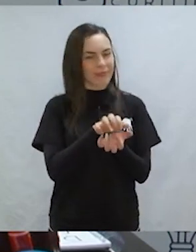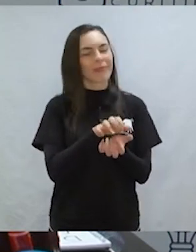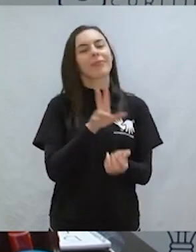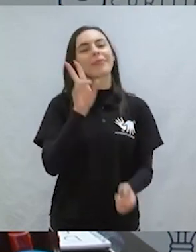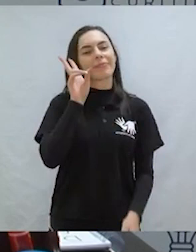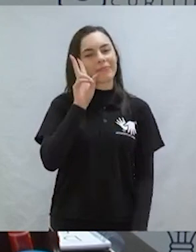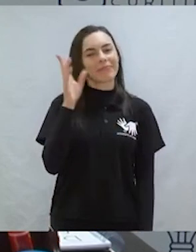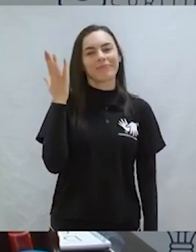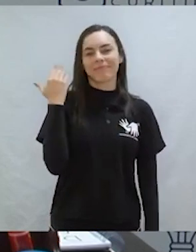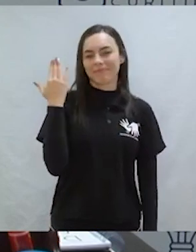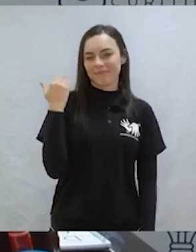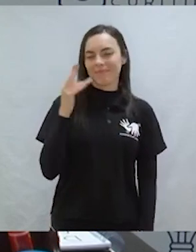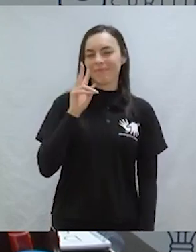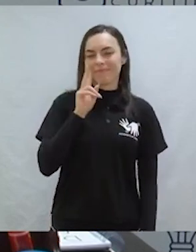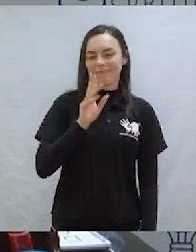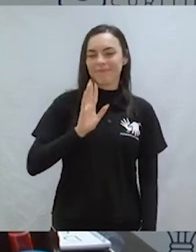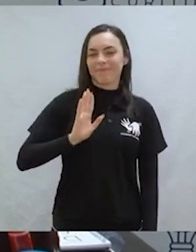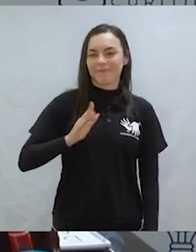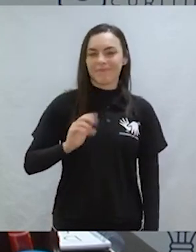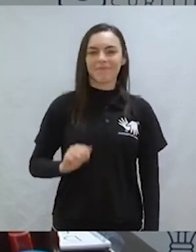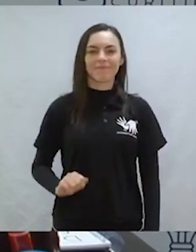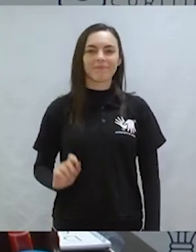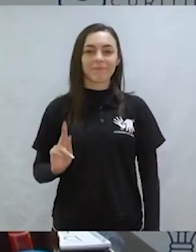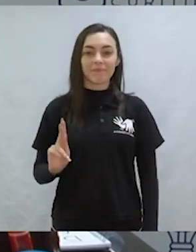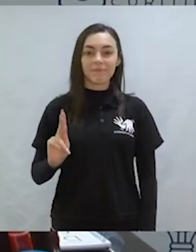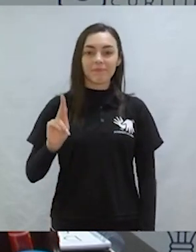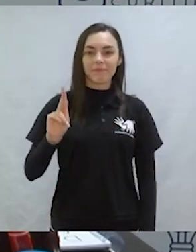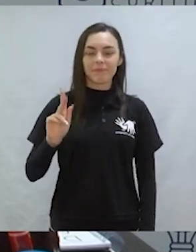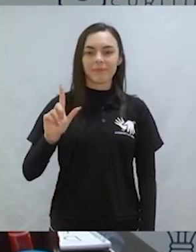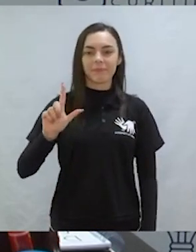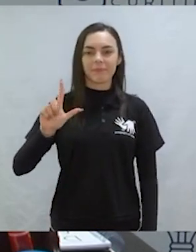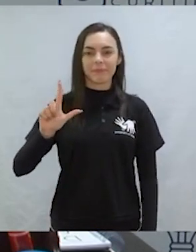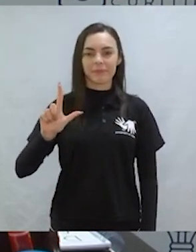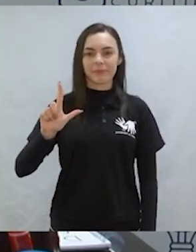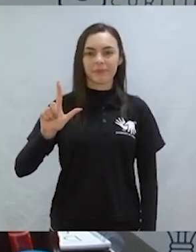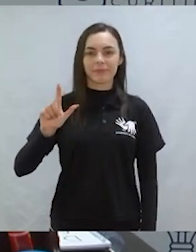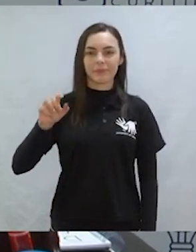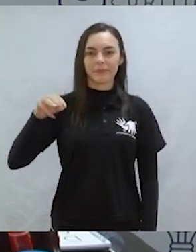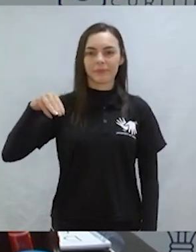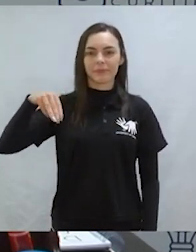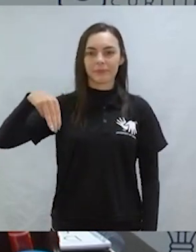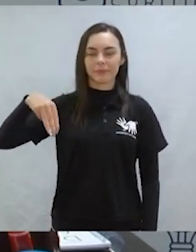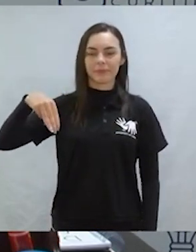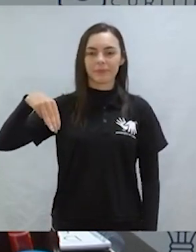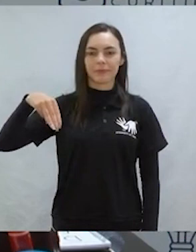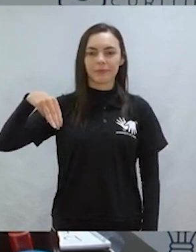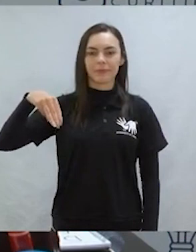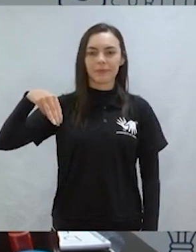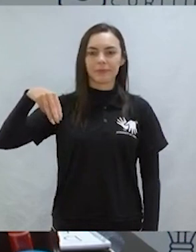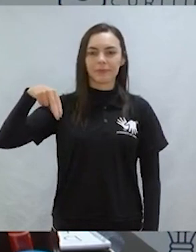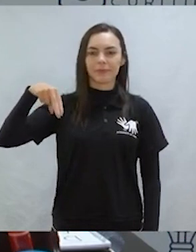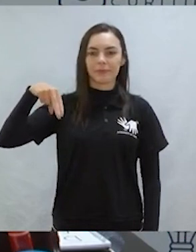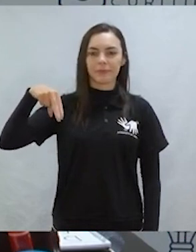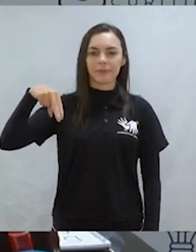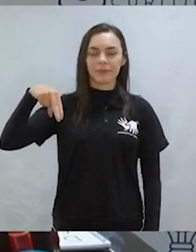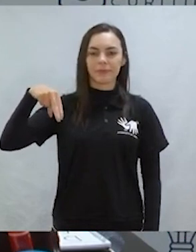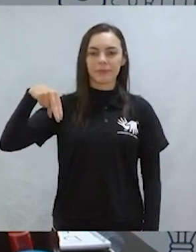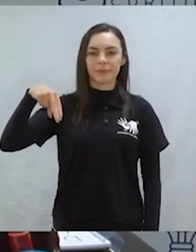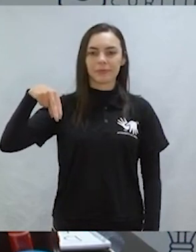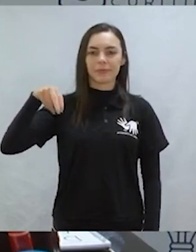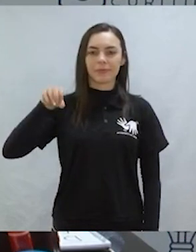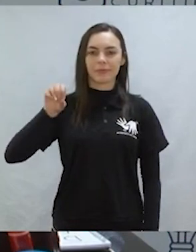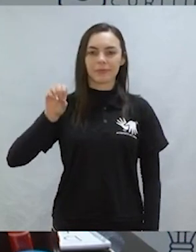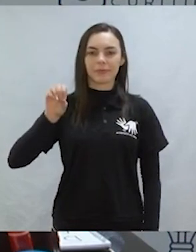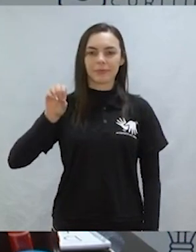jacaré, que nós já vimos também. O K, o L, o M,